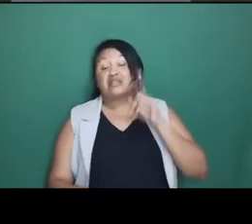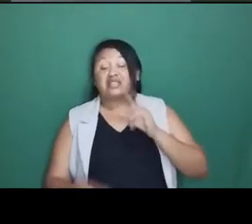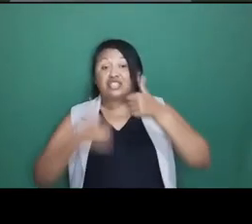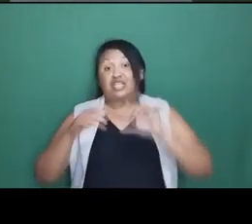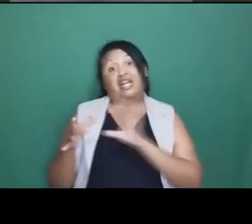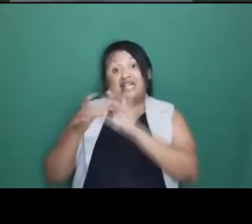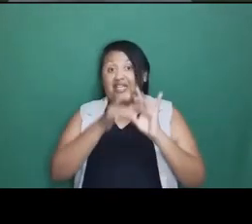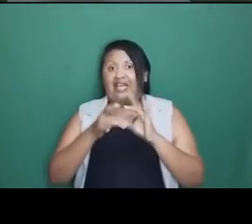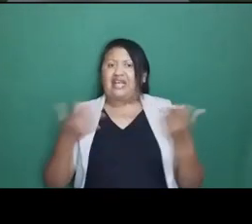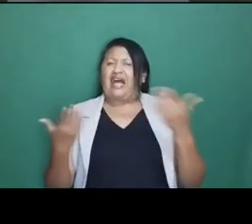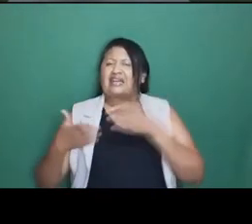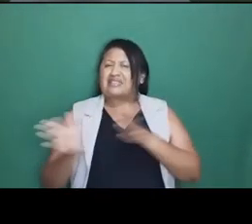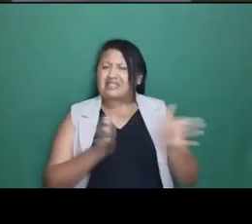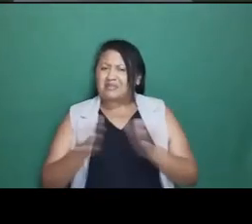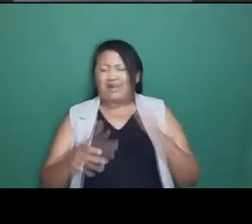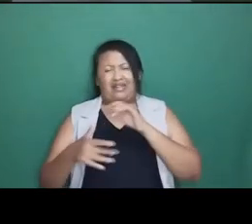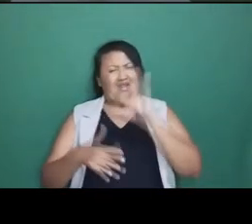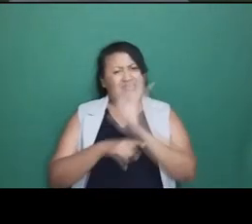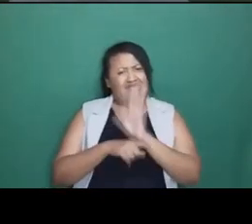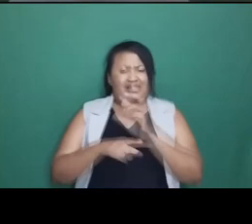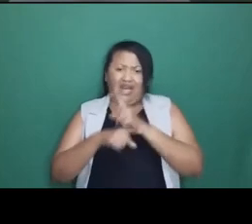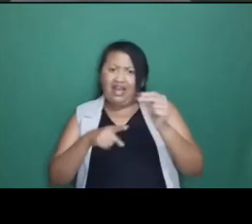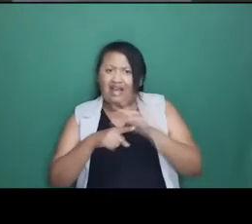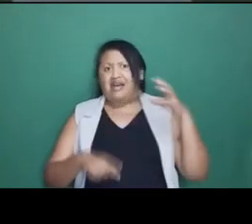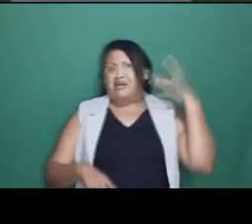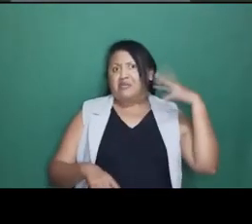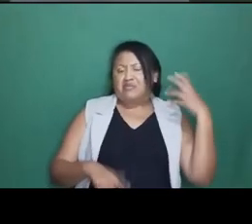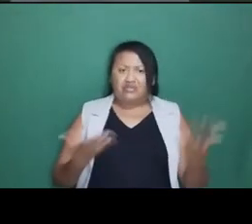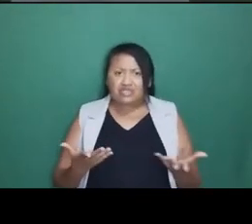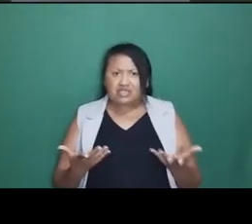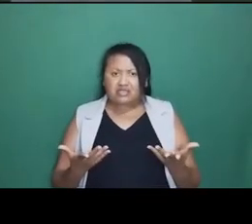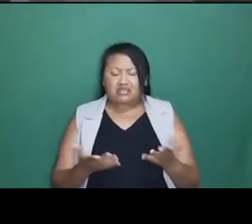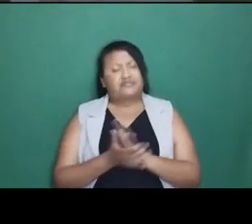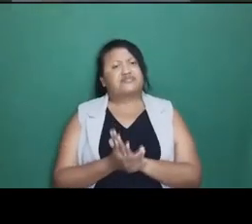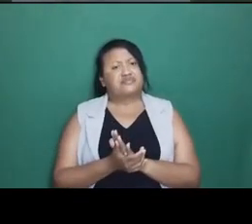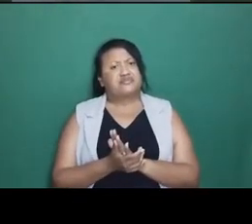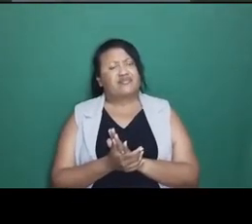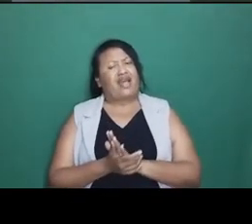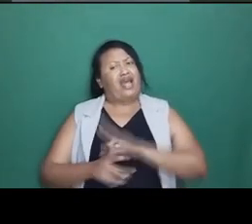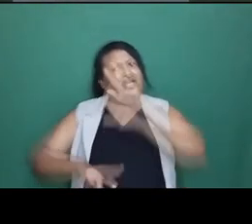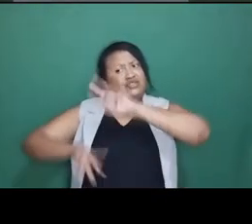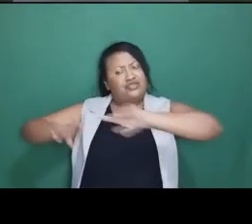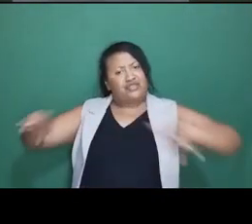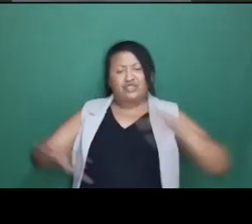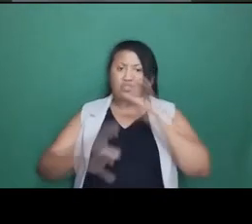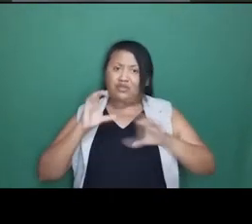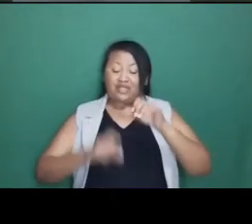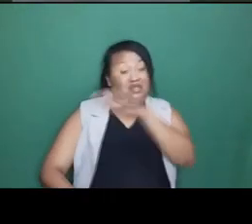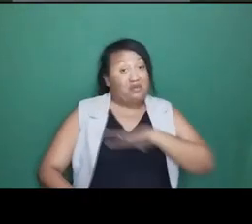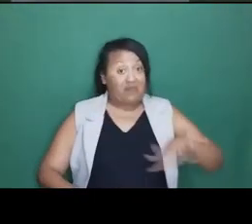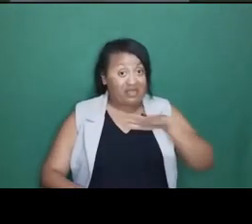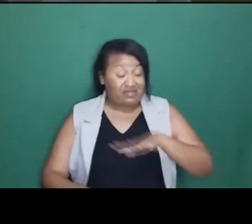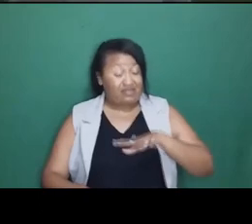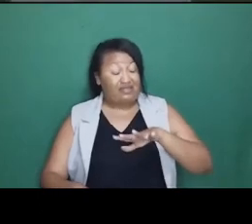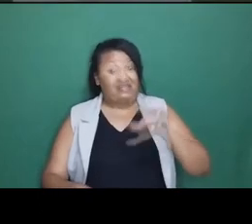ao acesso a cinema as séries a música rock o jazz e os meios de comunicação de massa a